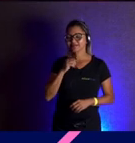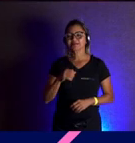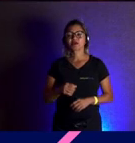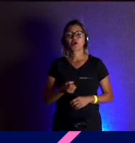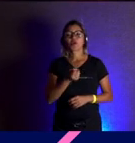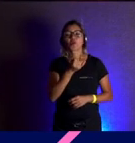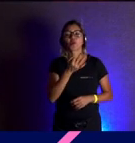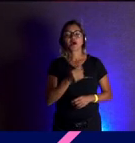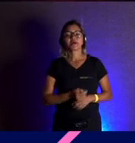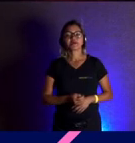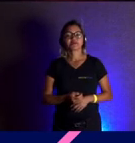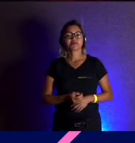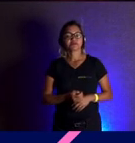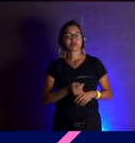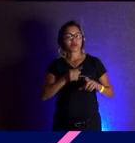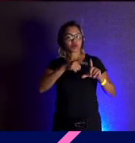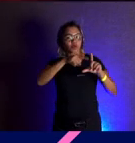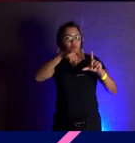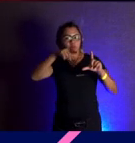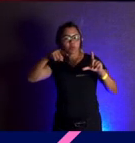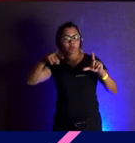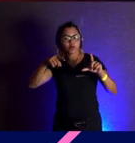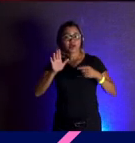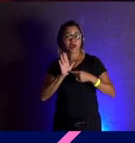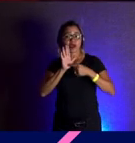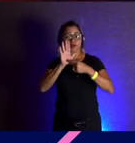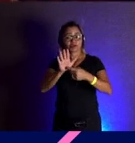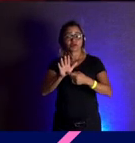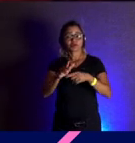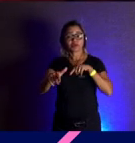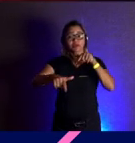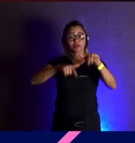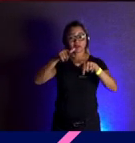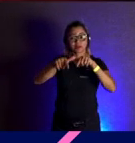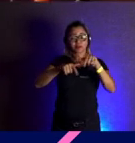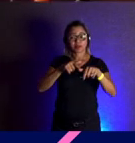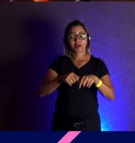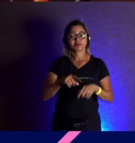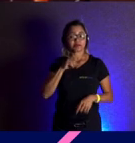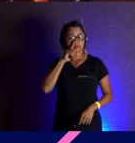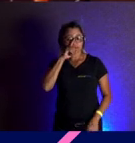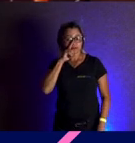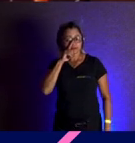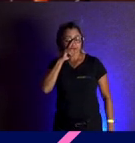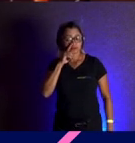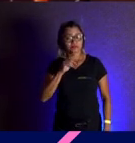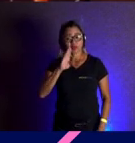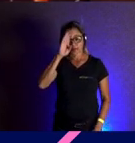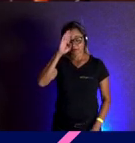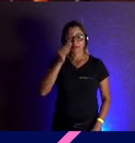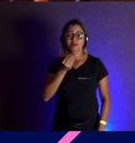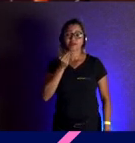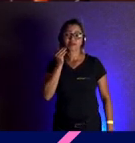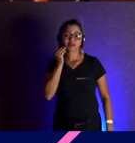muitos dados que são disponíveis em instituições acessadas via Mari ou